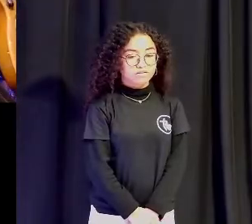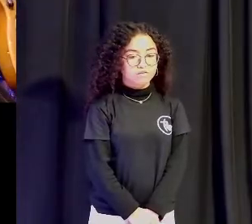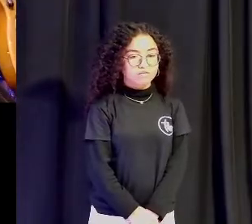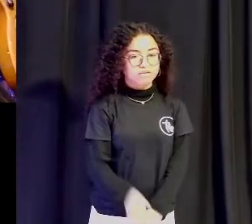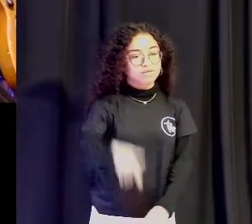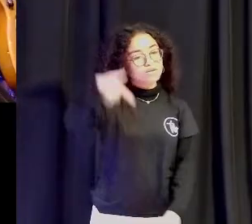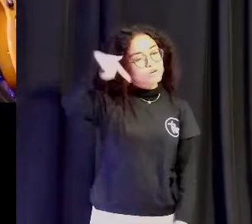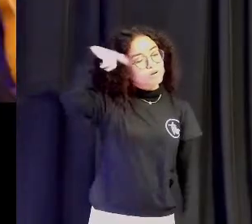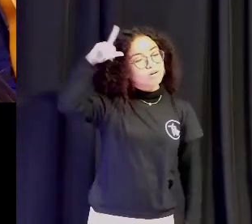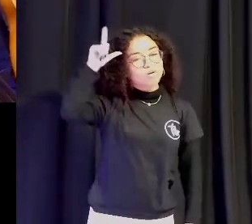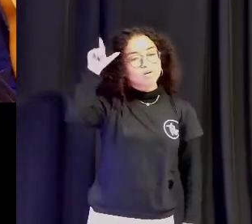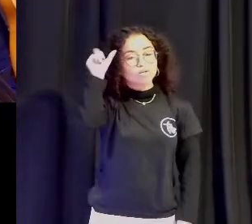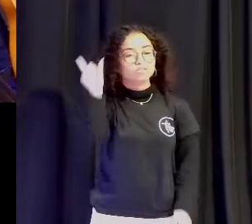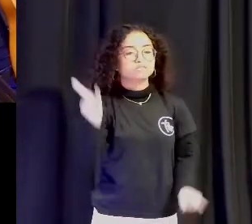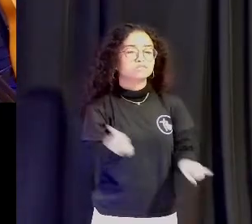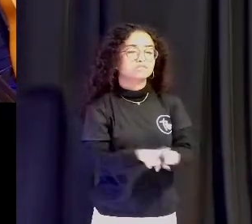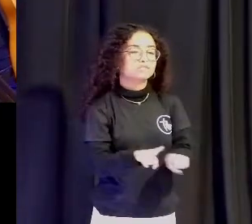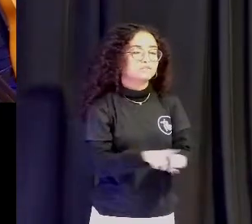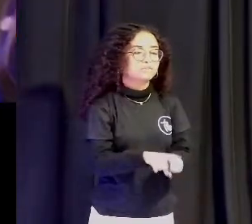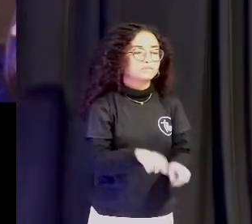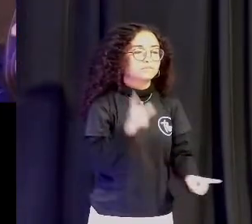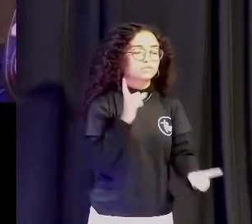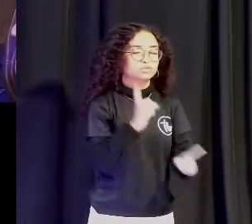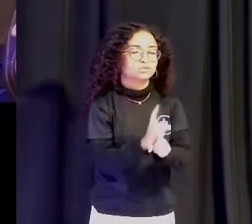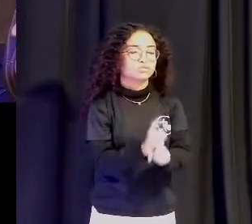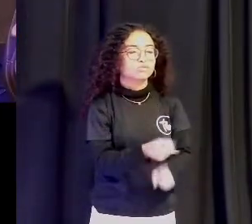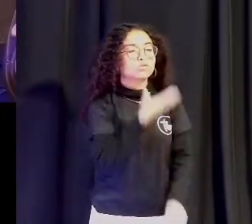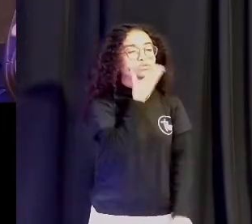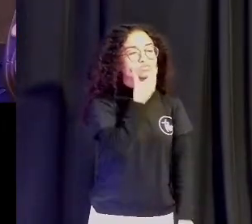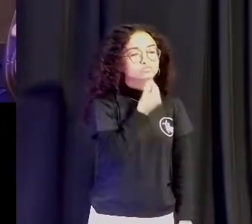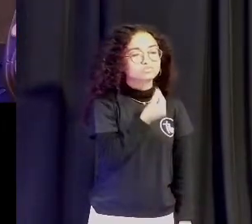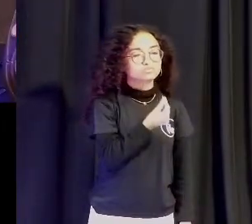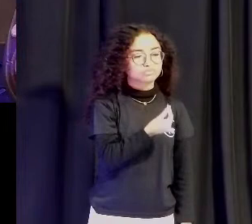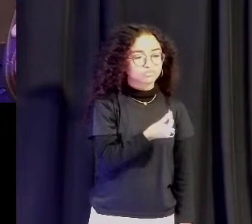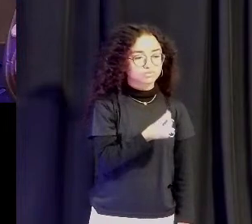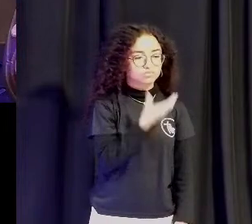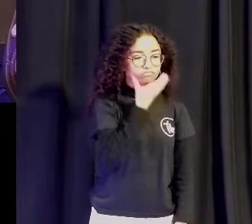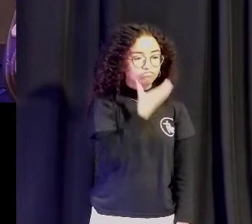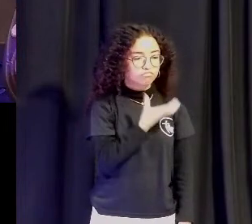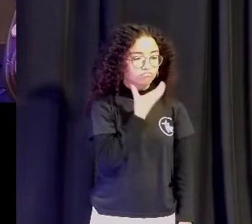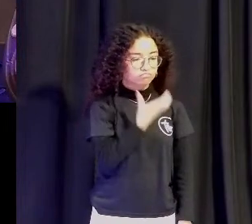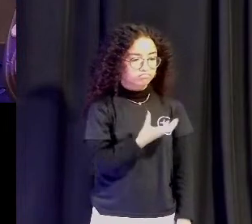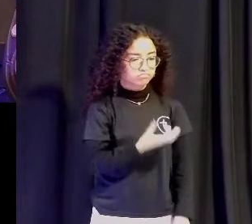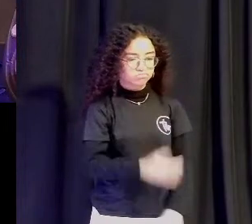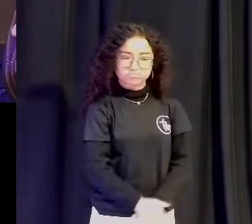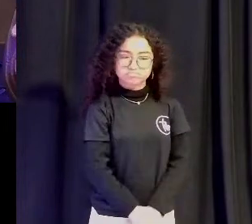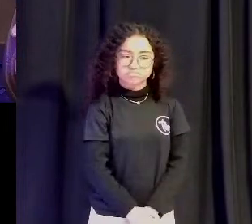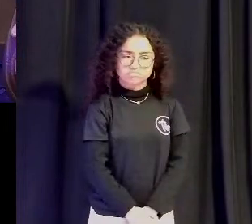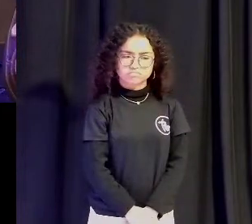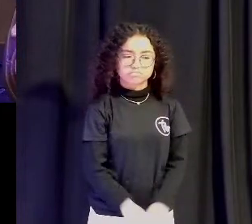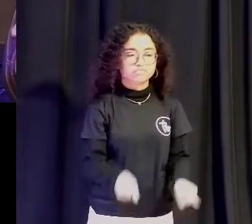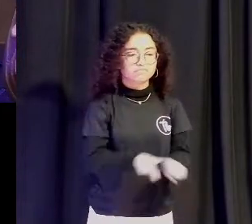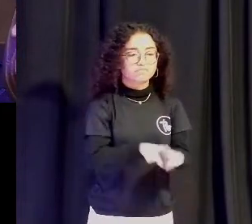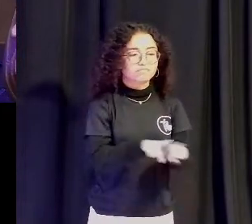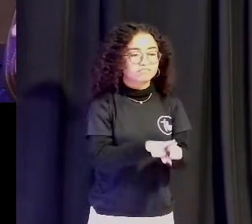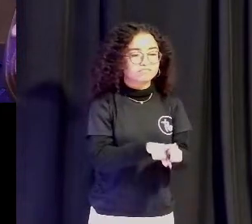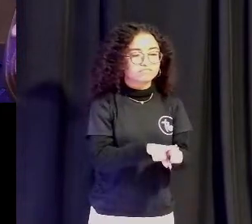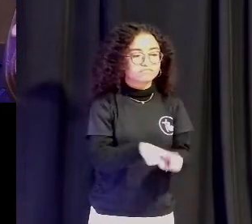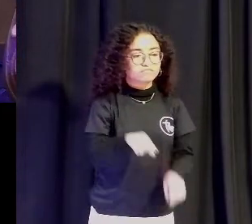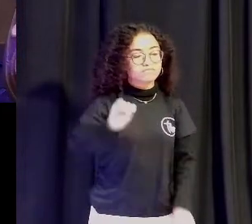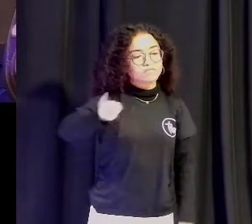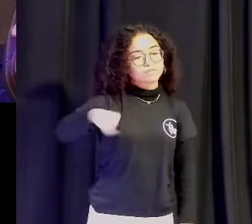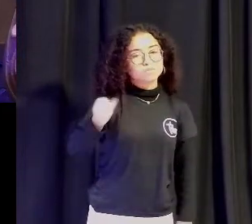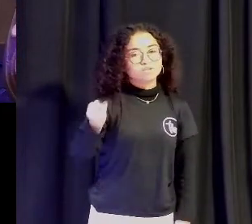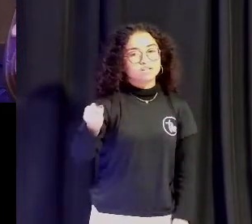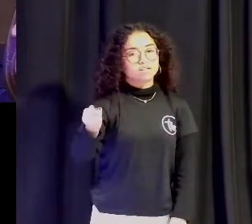Ontem também nós tivemos um bom encontro de homens lá na Igreja Batista da Charlau, e ontem nós tivemos a oportunidade de estar em Porto